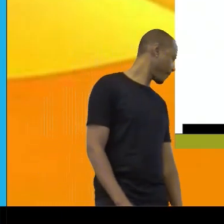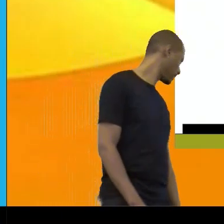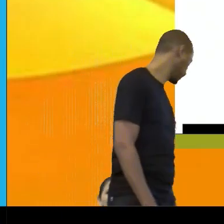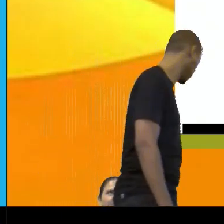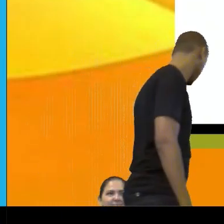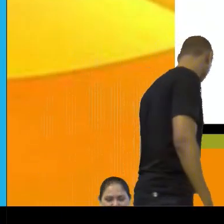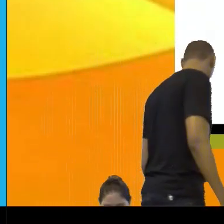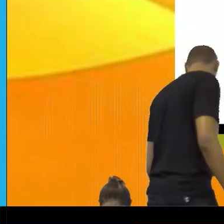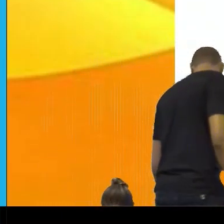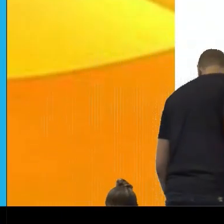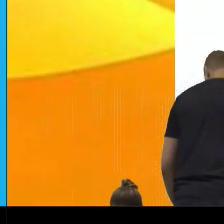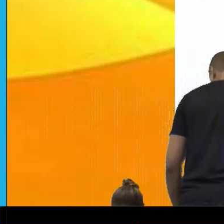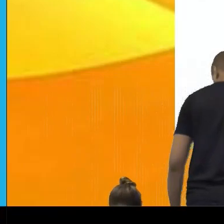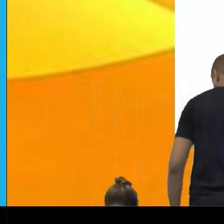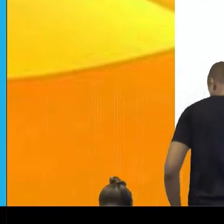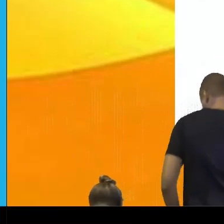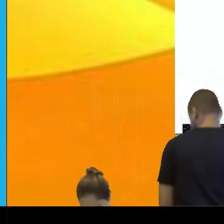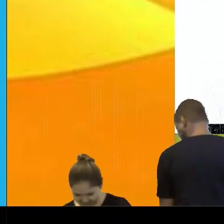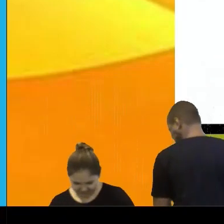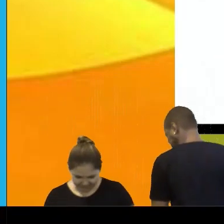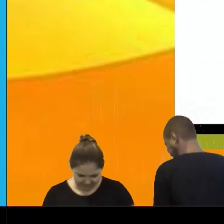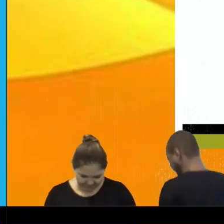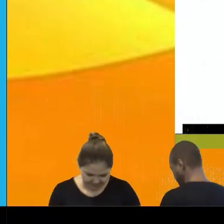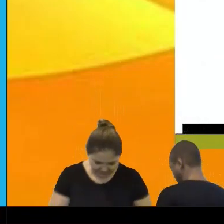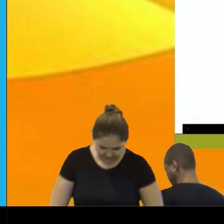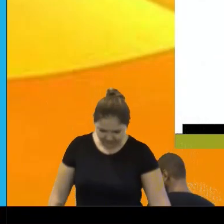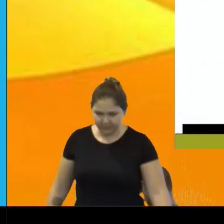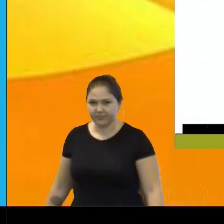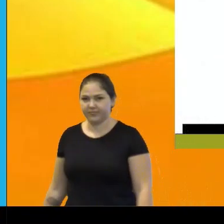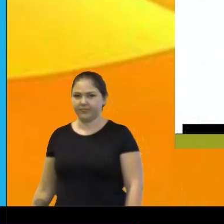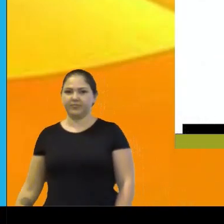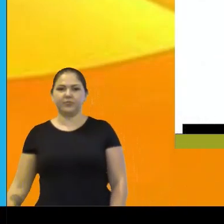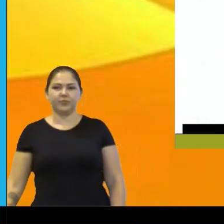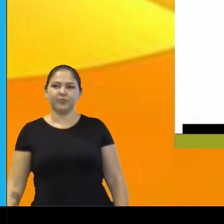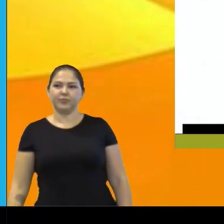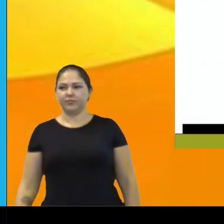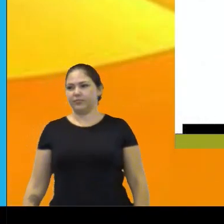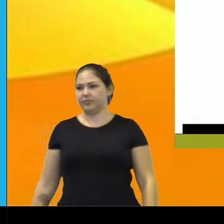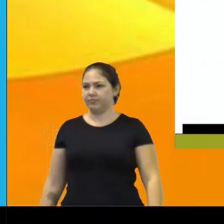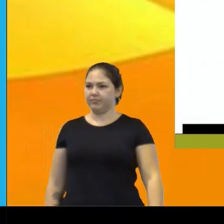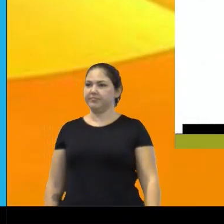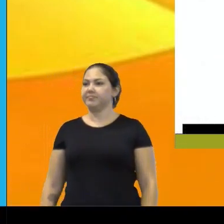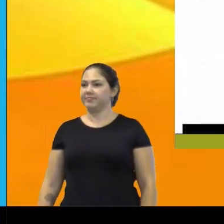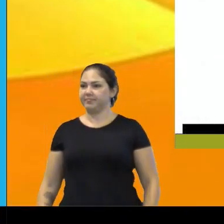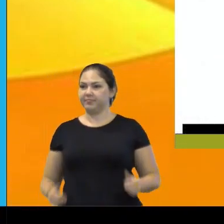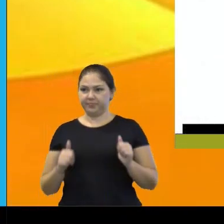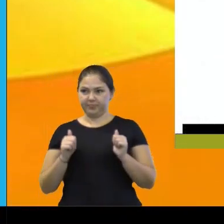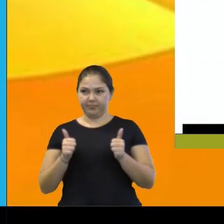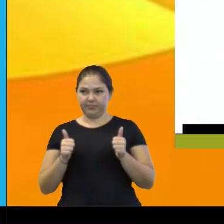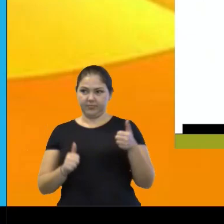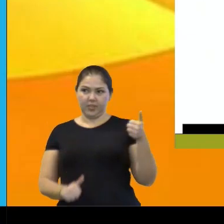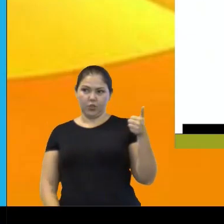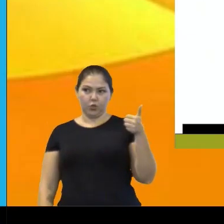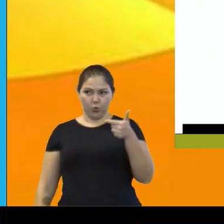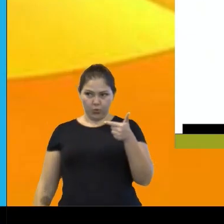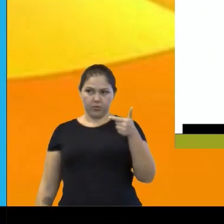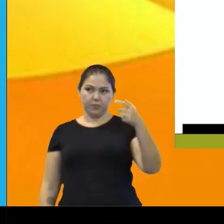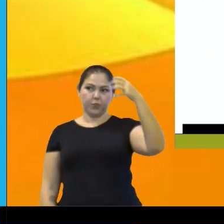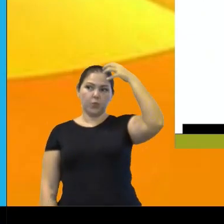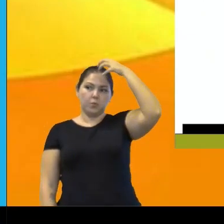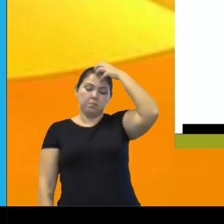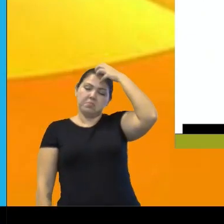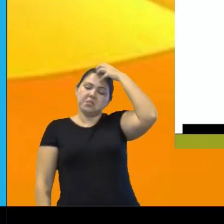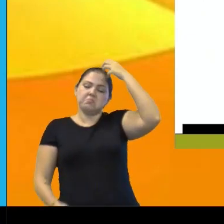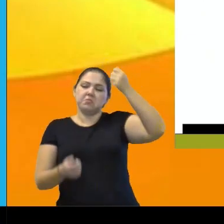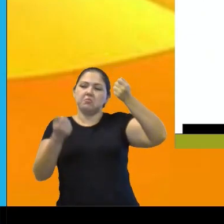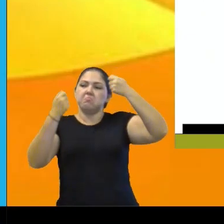não deve se incomodar com a reputação de cruel, se seu propósito é manter o povo unido e